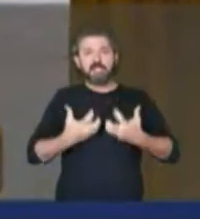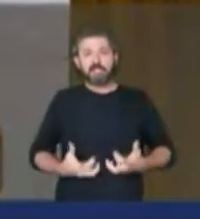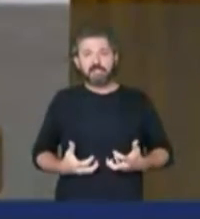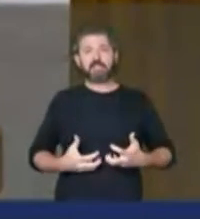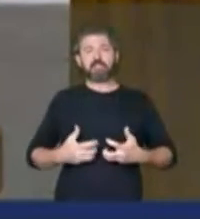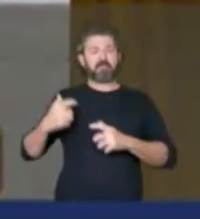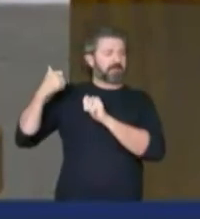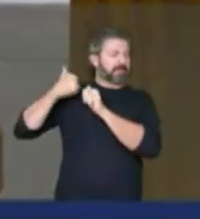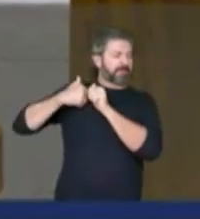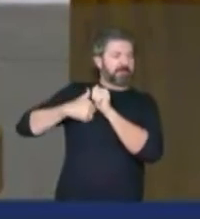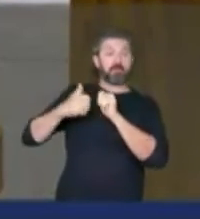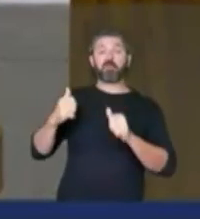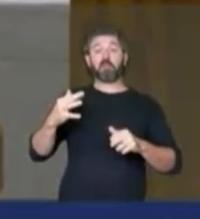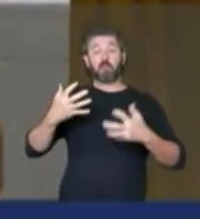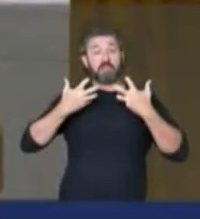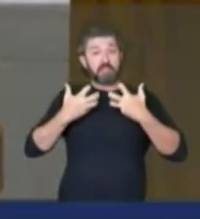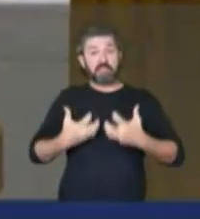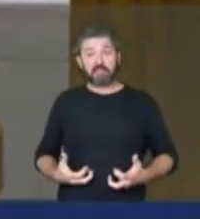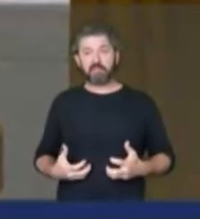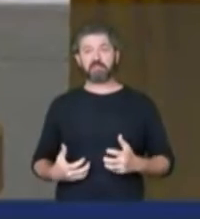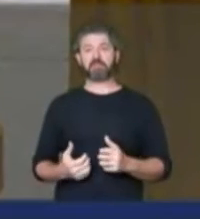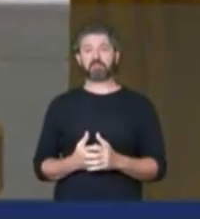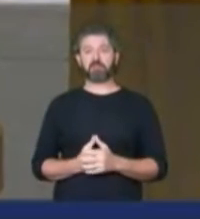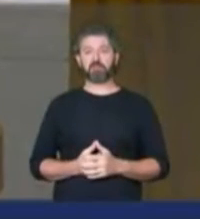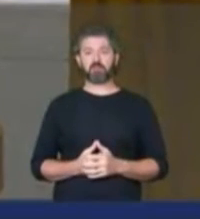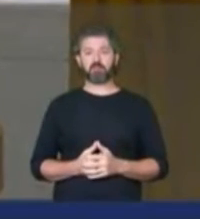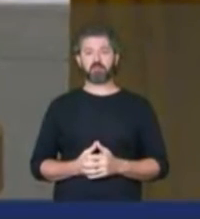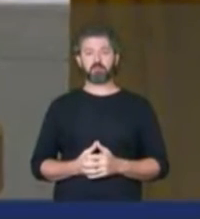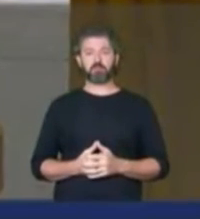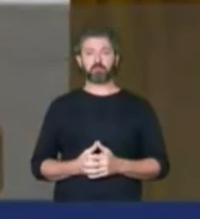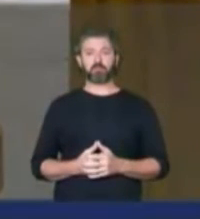de perseguição e que estão cansados de ser...